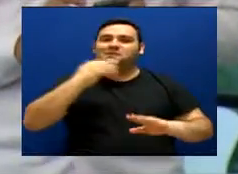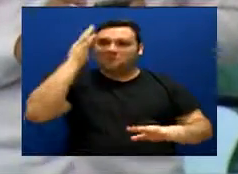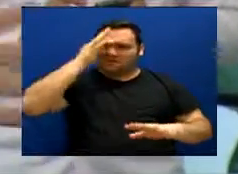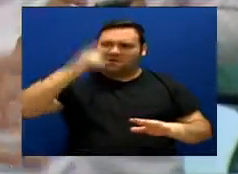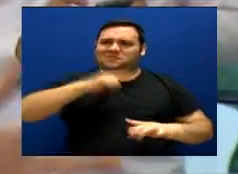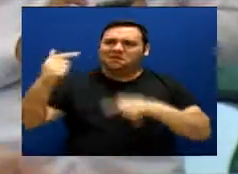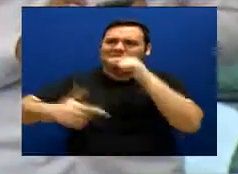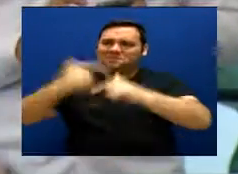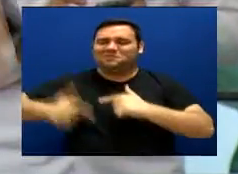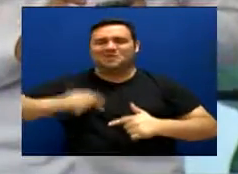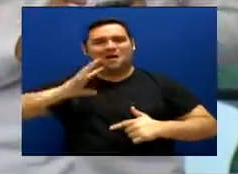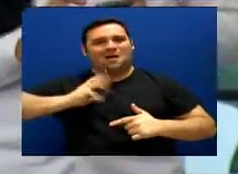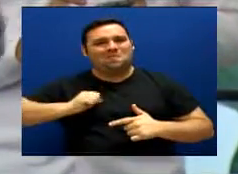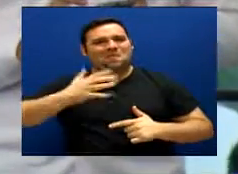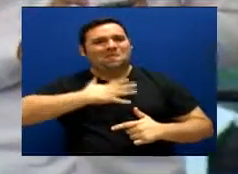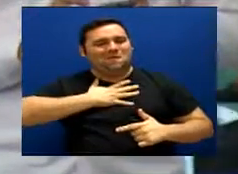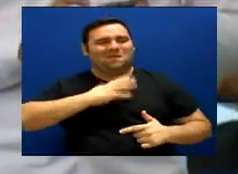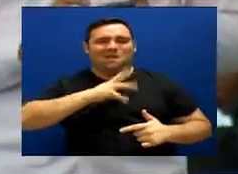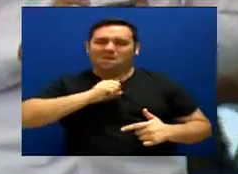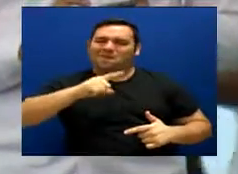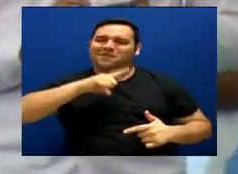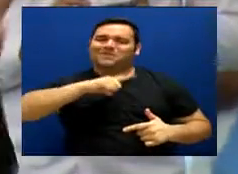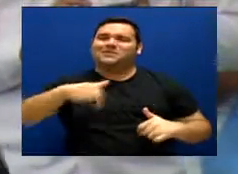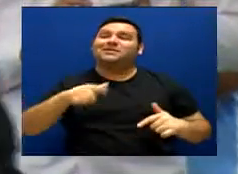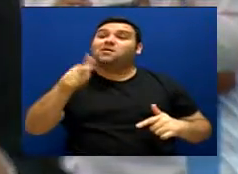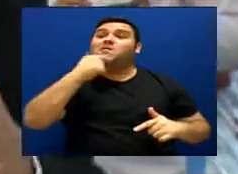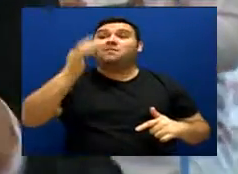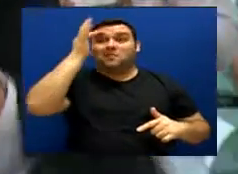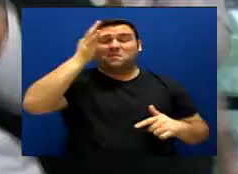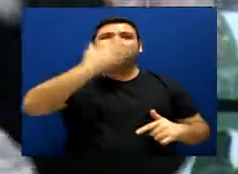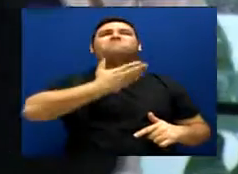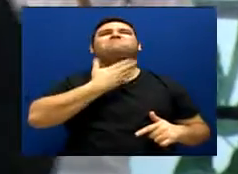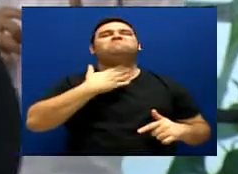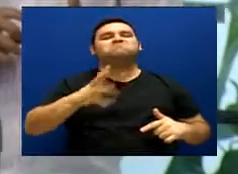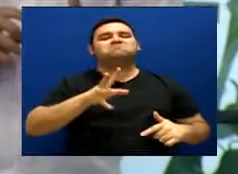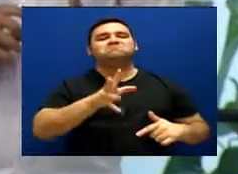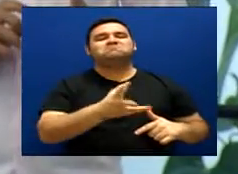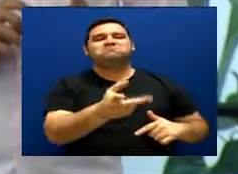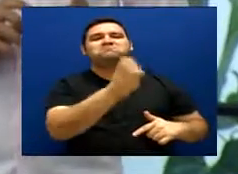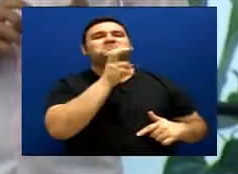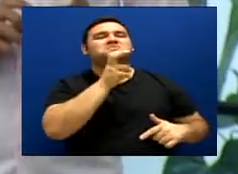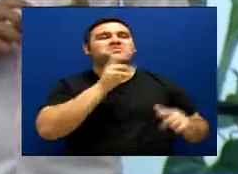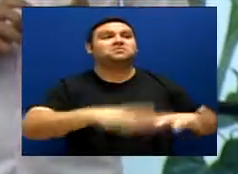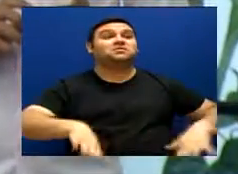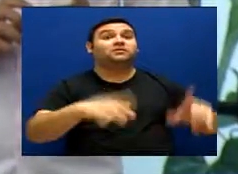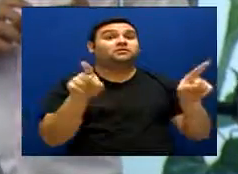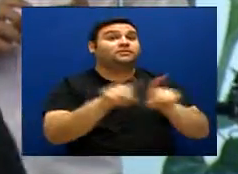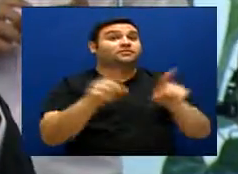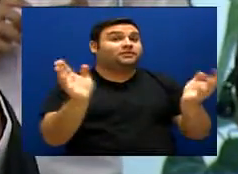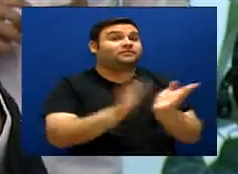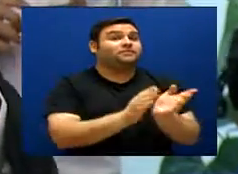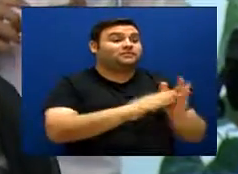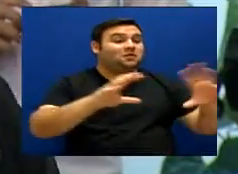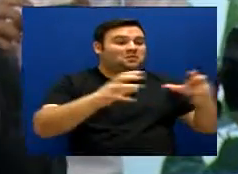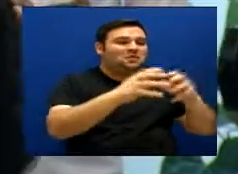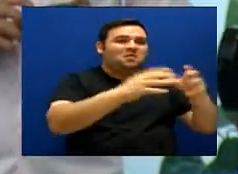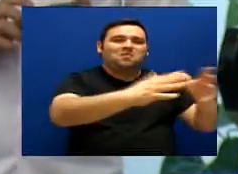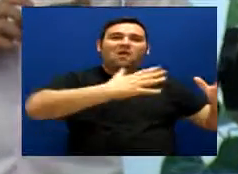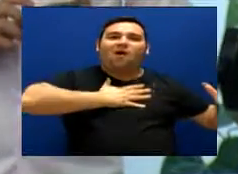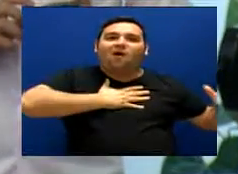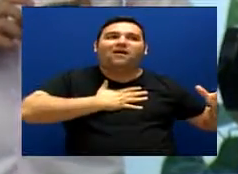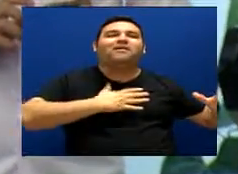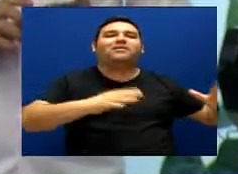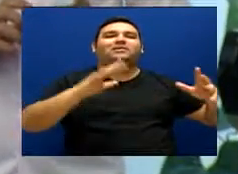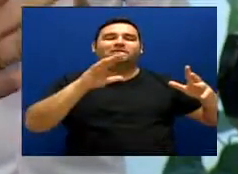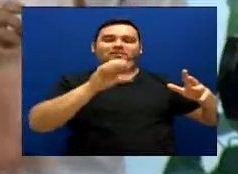lá fazendo com amor. Então você, Fausto Pérez, é a voz de Sorocaba. Agora não posso deixar de parabenizar a torcida do São Bento. O presidente